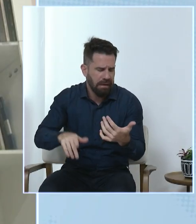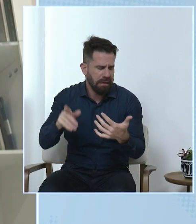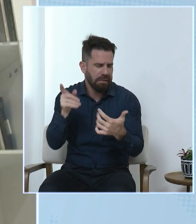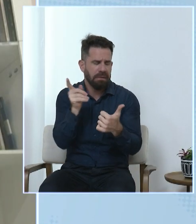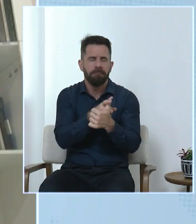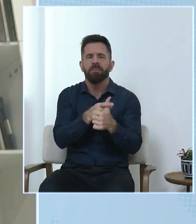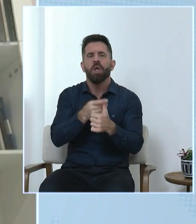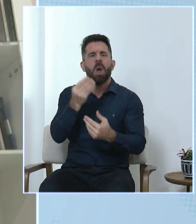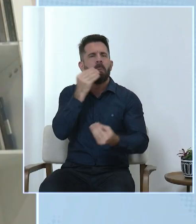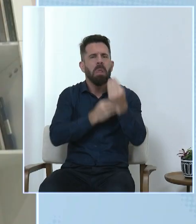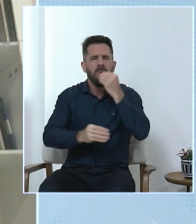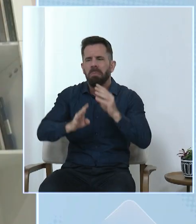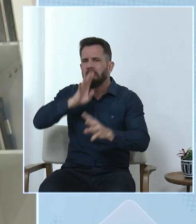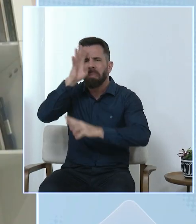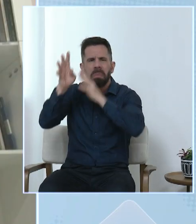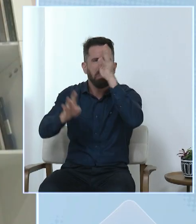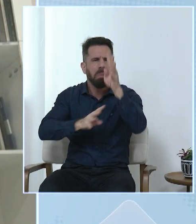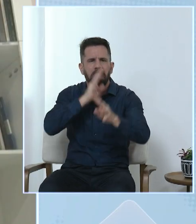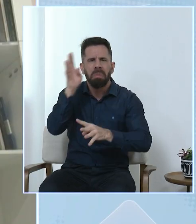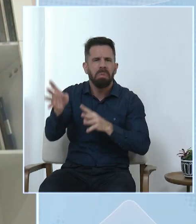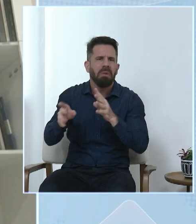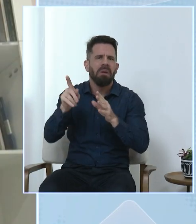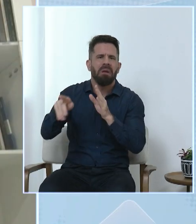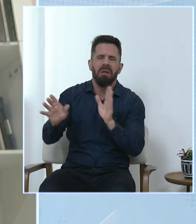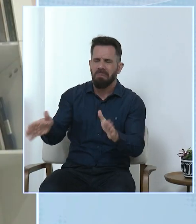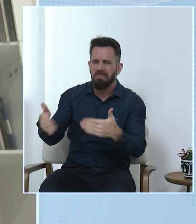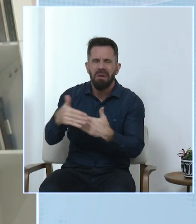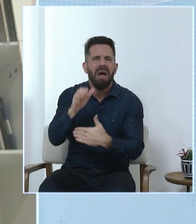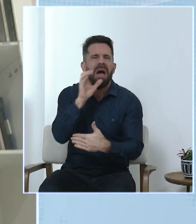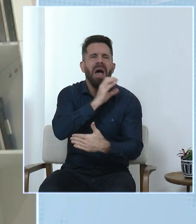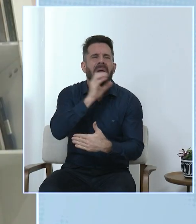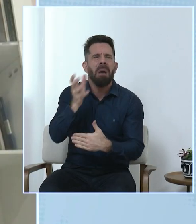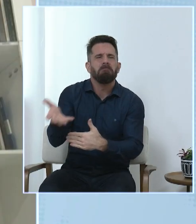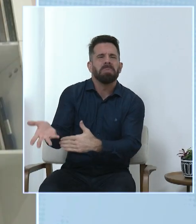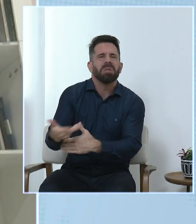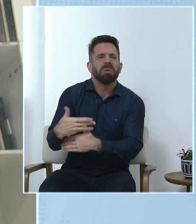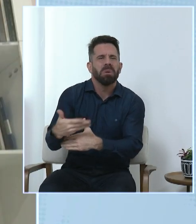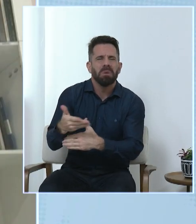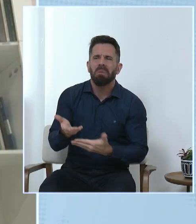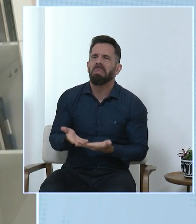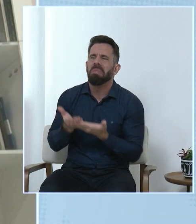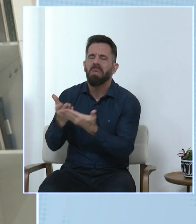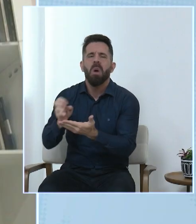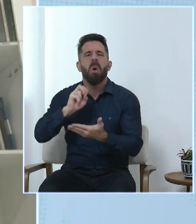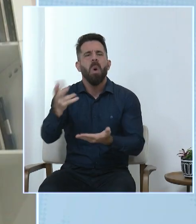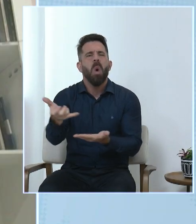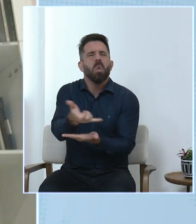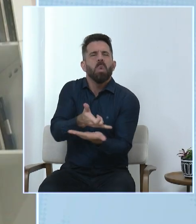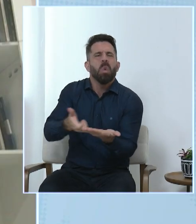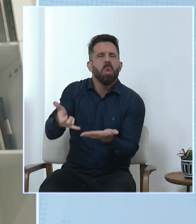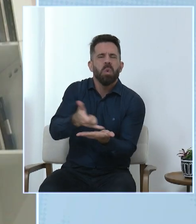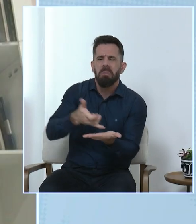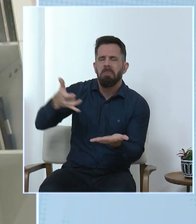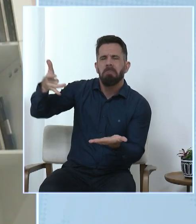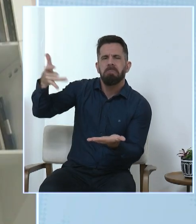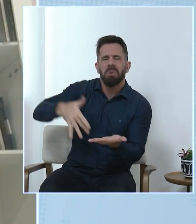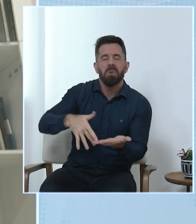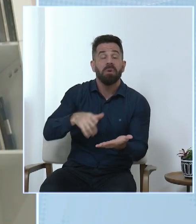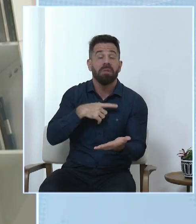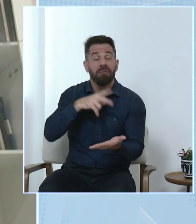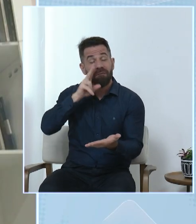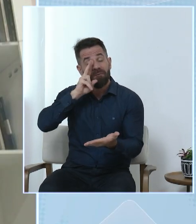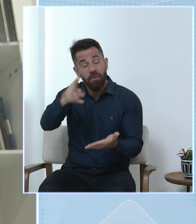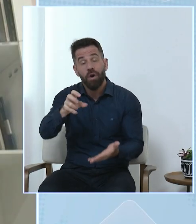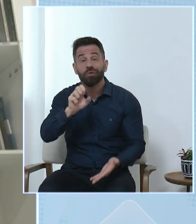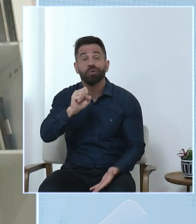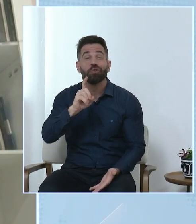comidas industrializadas, fast food, comidas gordurosas, ricas em sódio, Então,